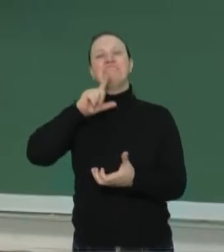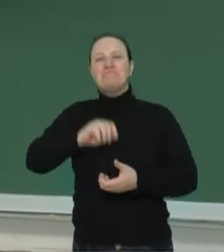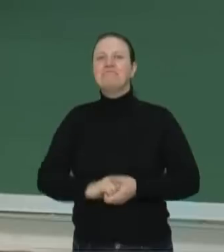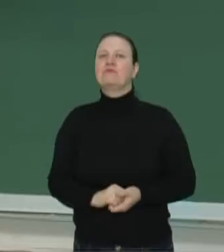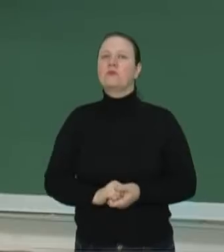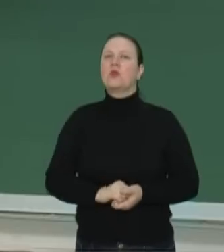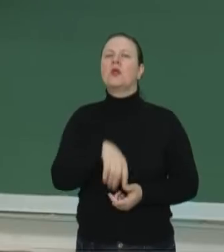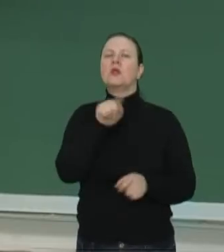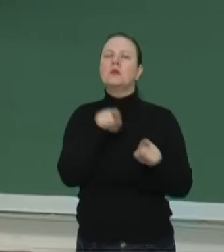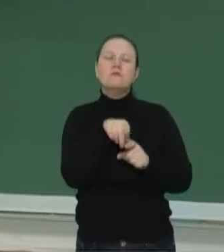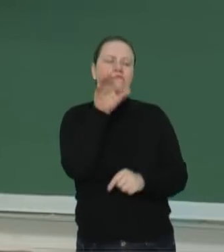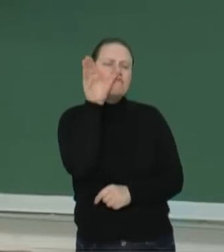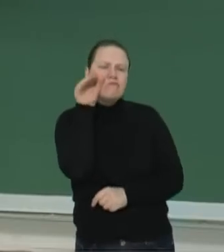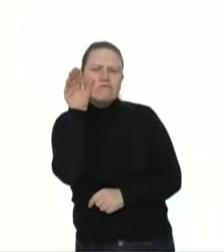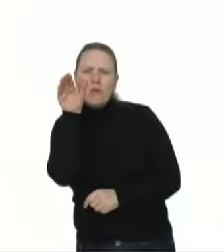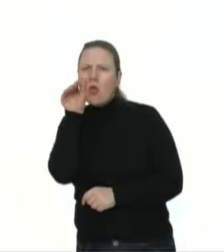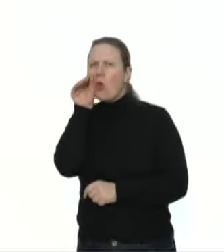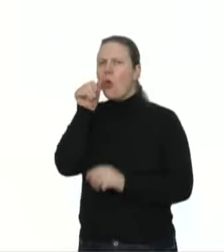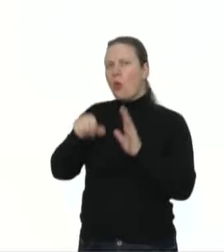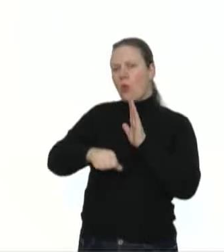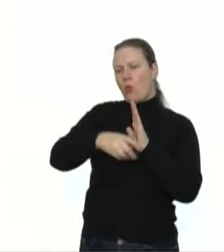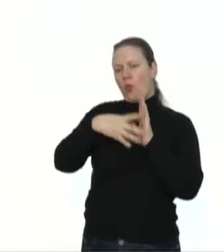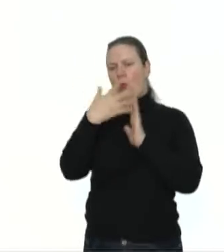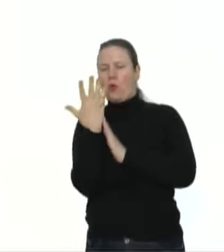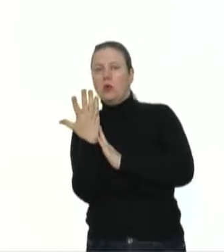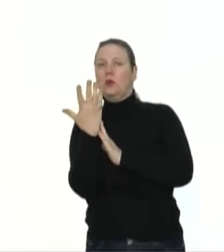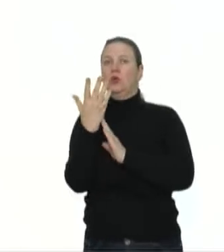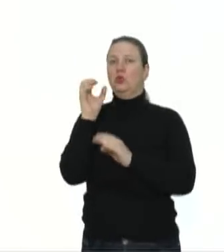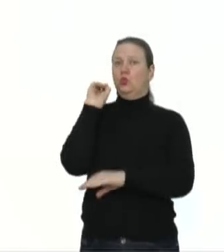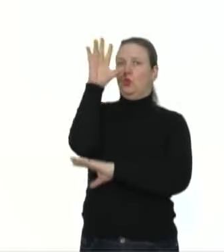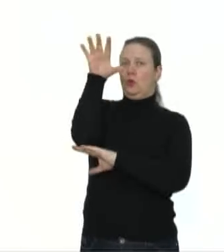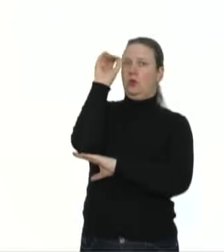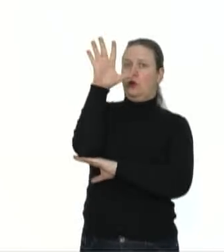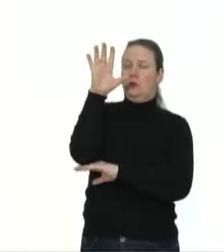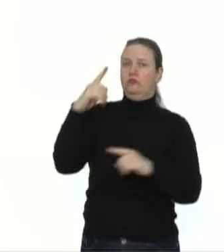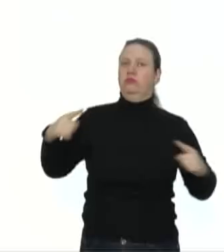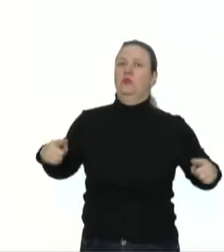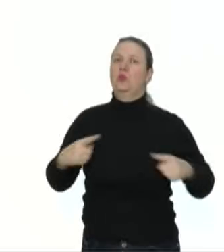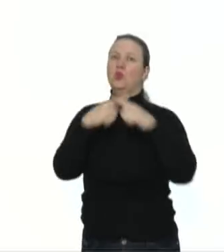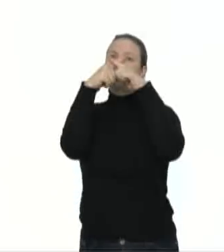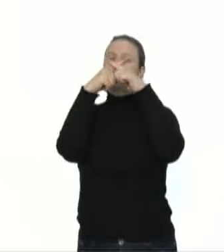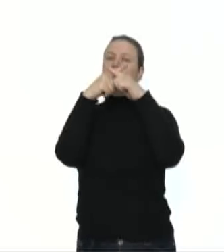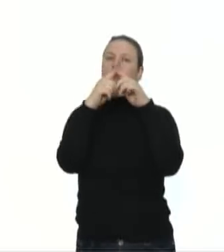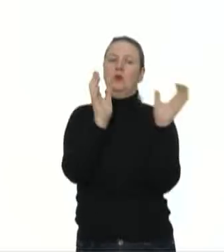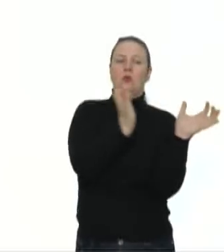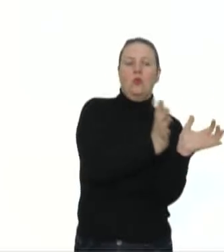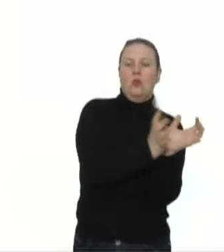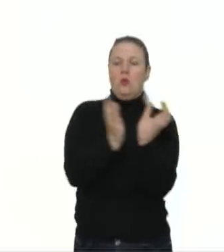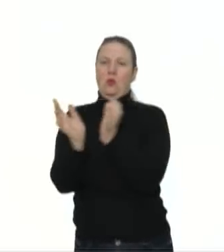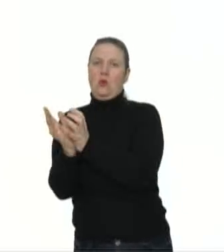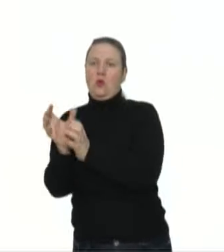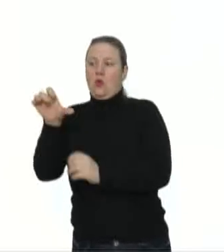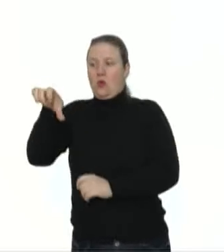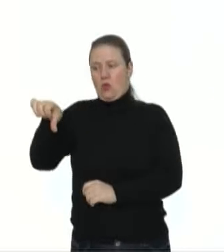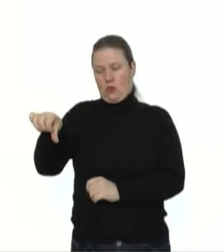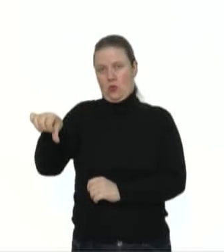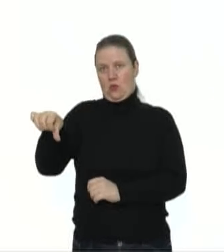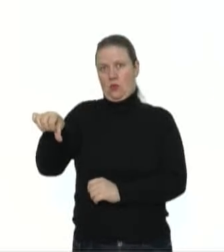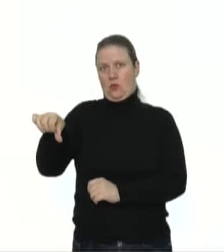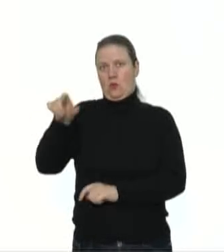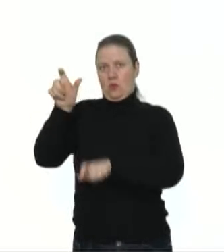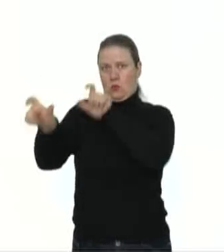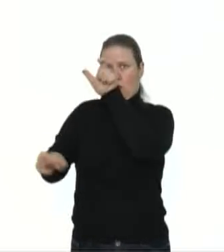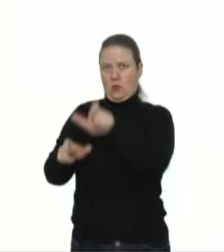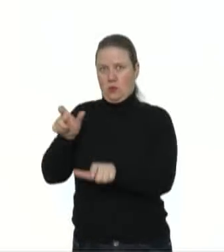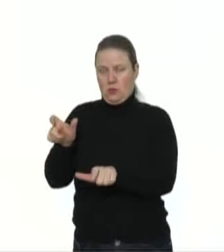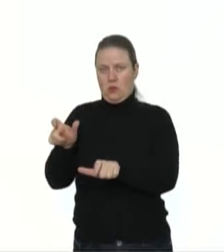Algumas curiosidades. Os primeiros jogos de basquete foram disputados entre equipes de 9 atletas. Logo